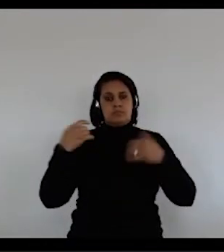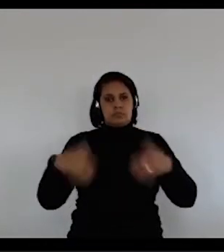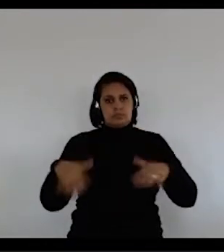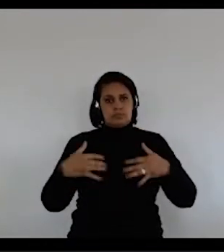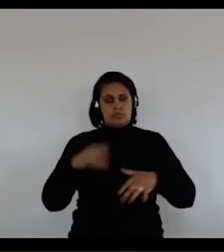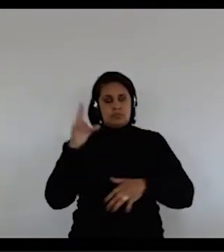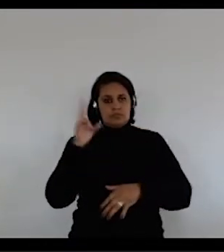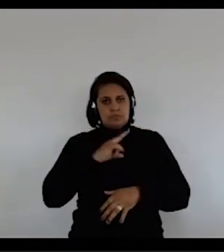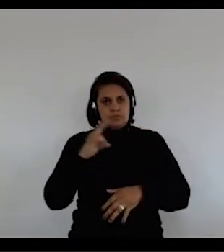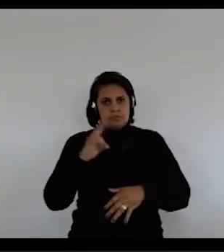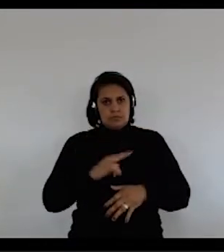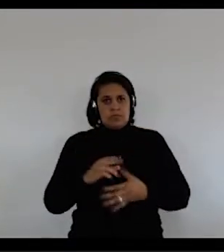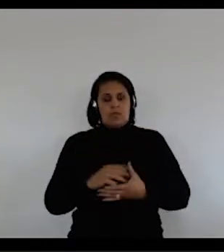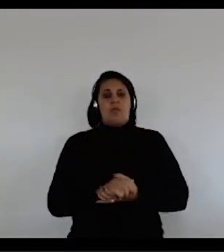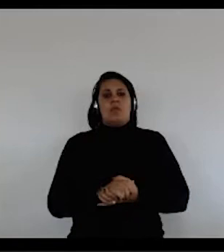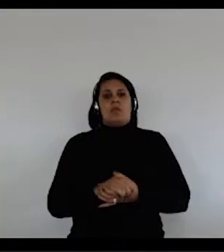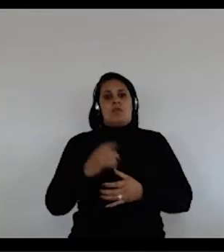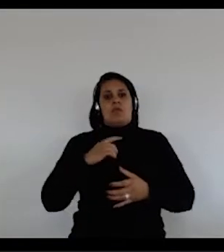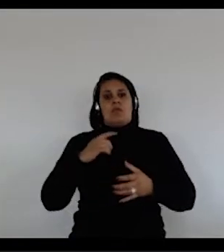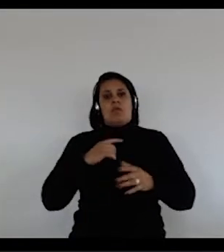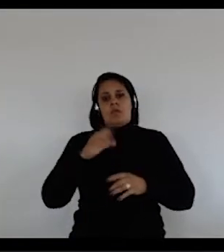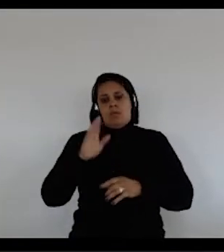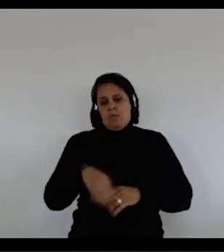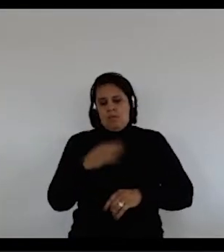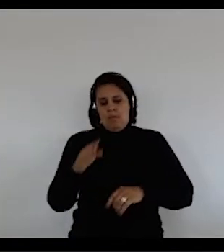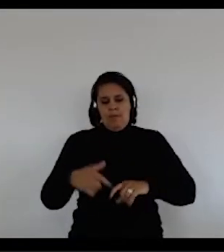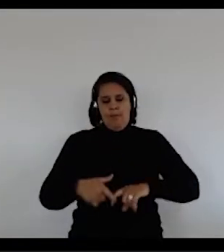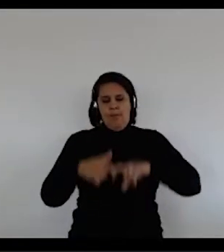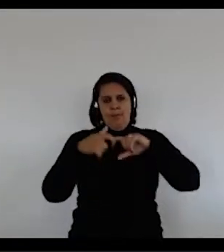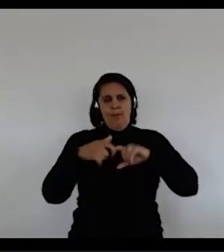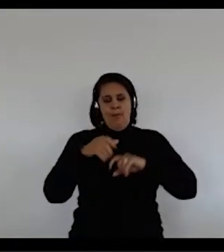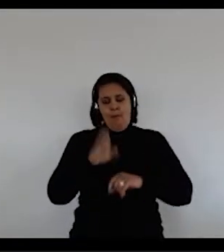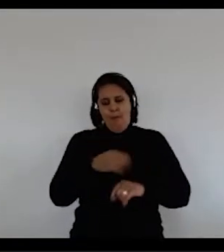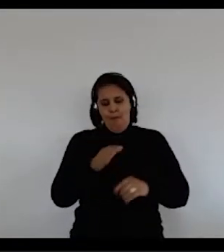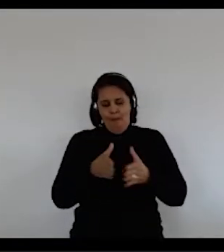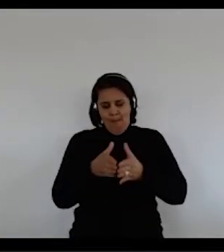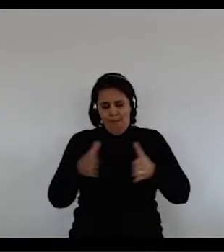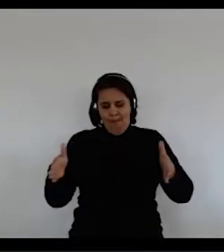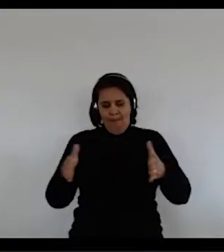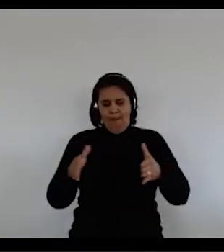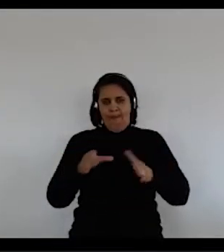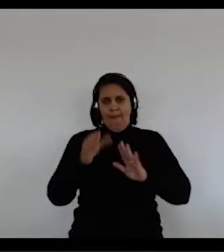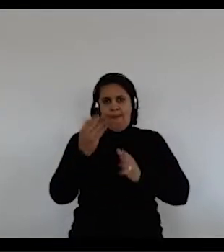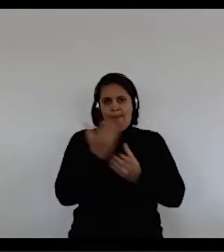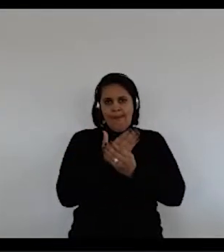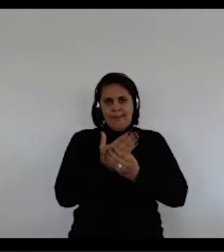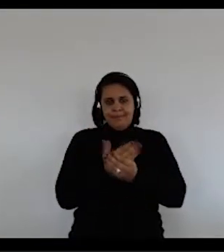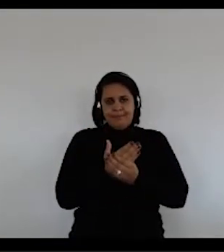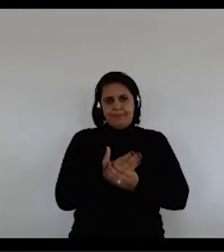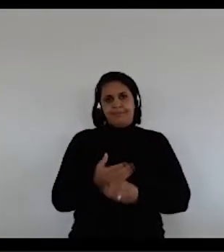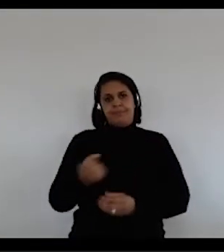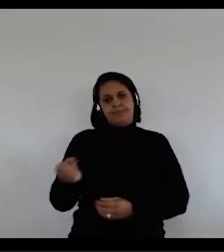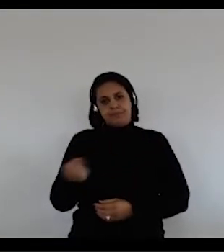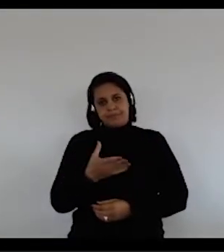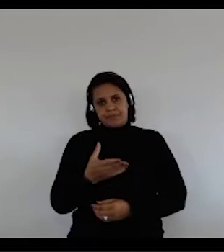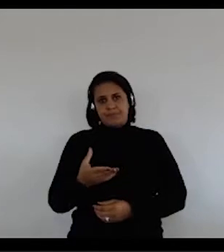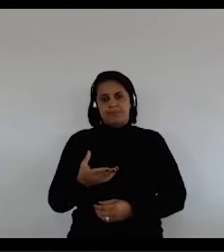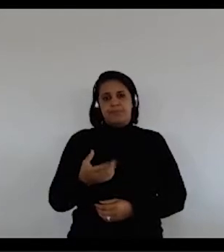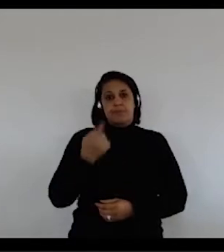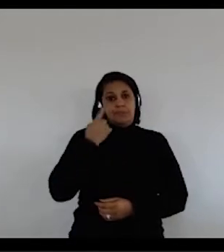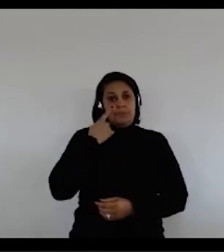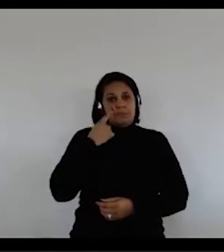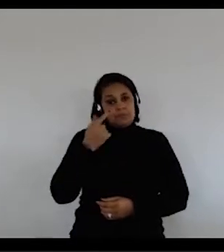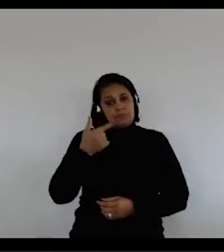suspendeu os prazos processuais até uma nova norma, até finalizar. A